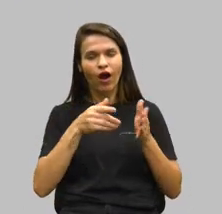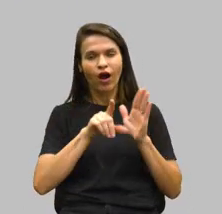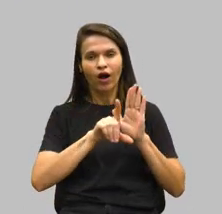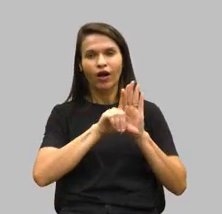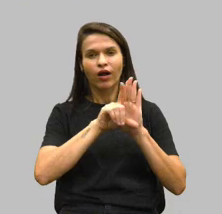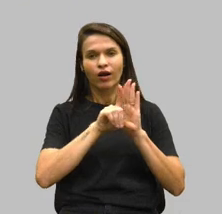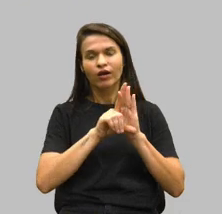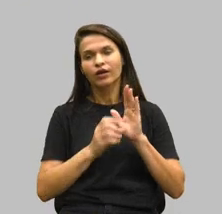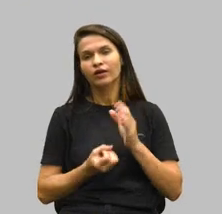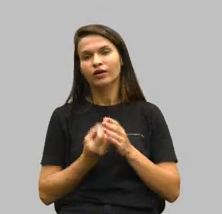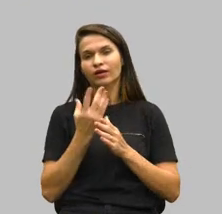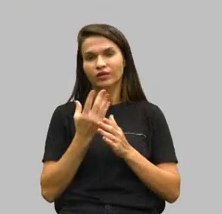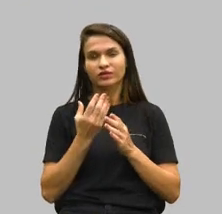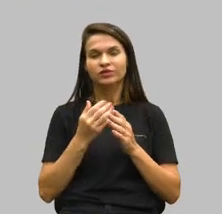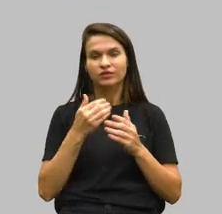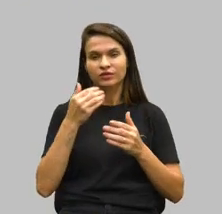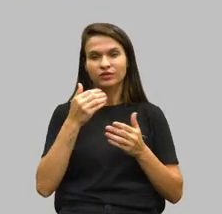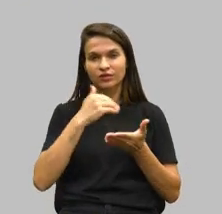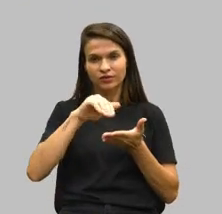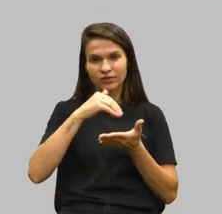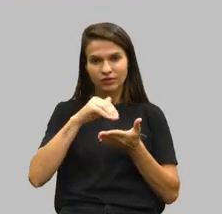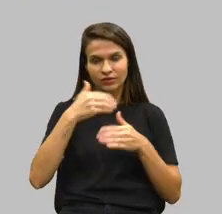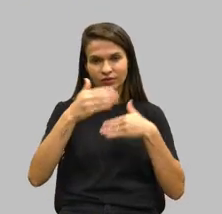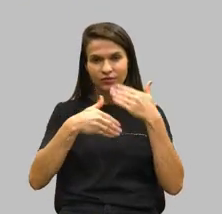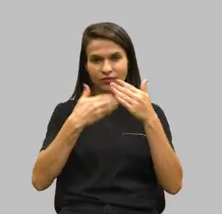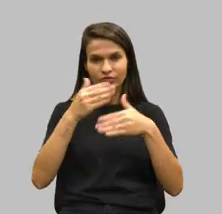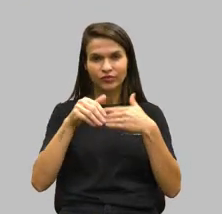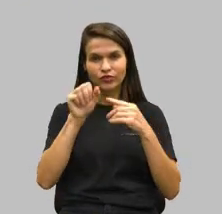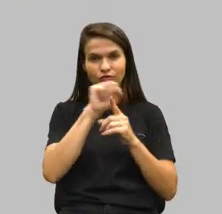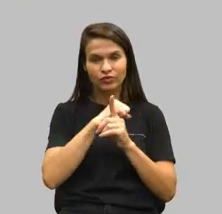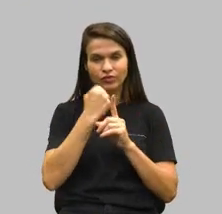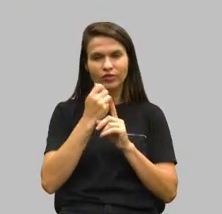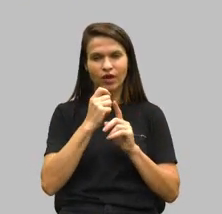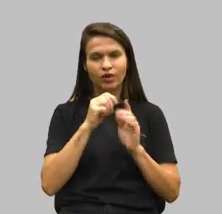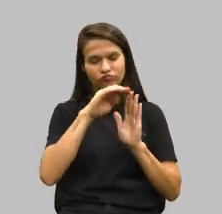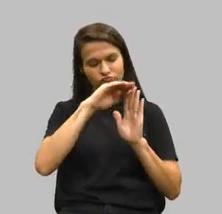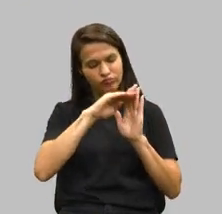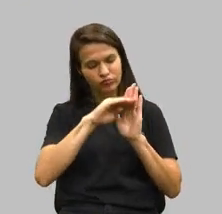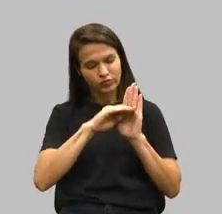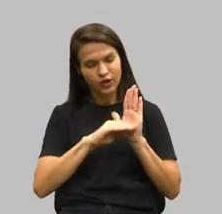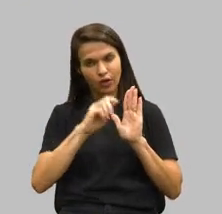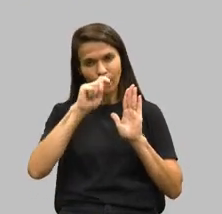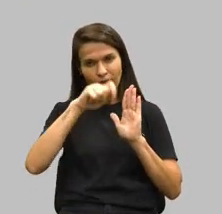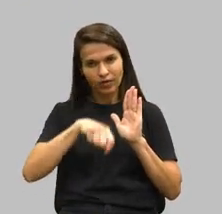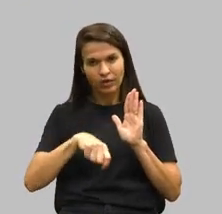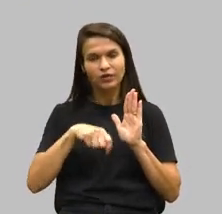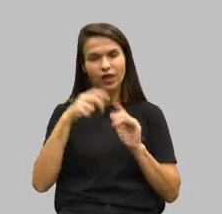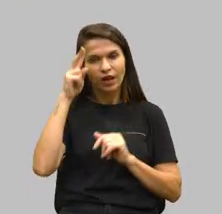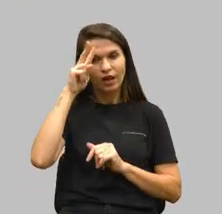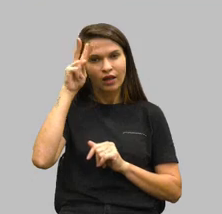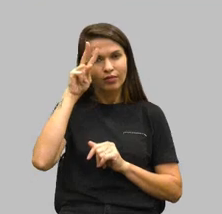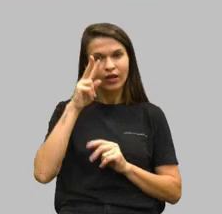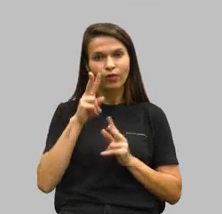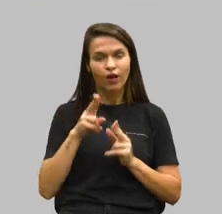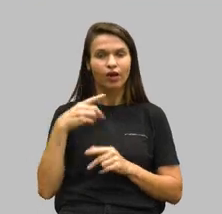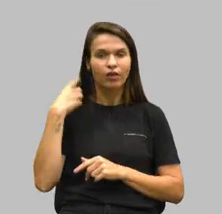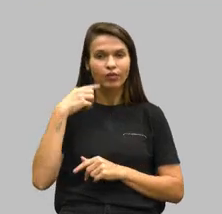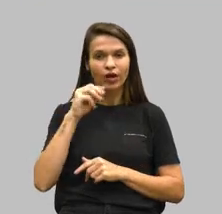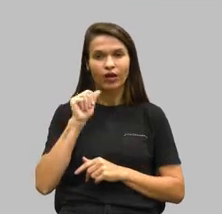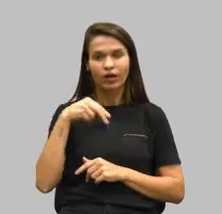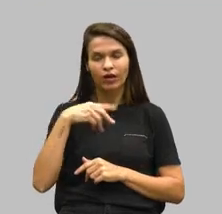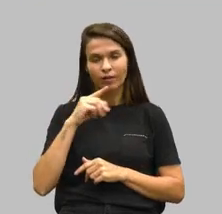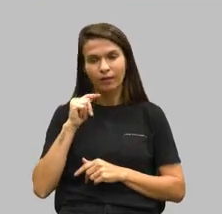secretaria de Desenvolvimento Social e as competências e lembrar como a deputada Ana Paula já trouxe do